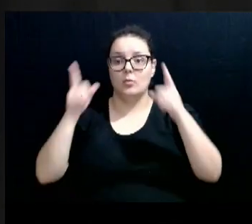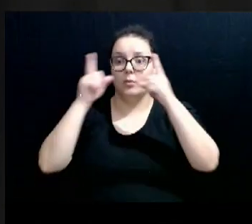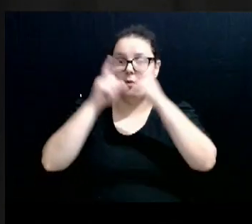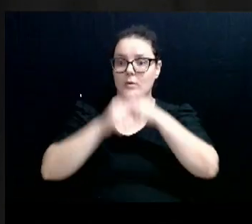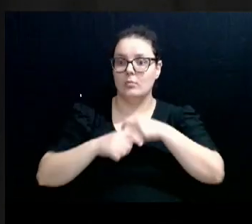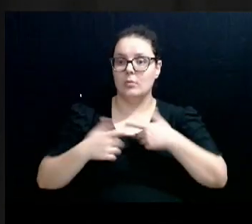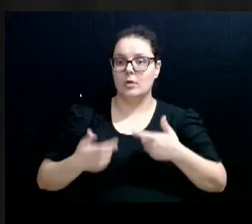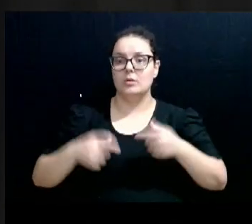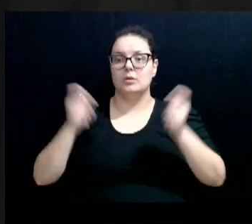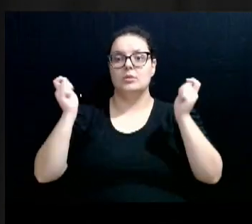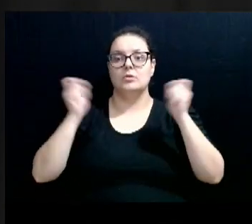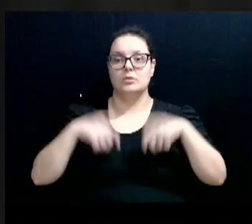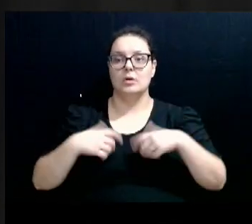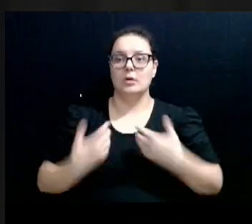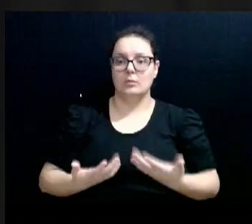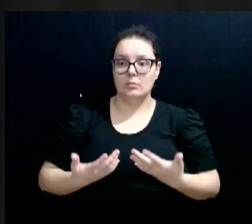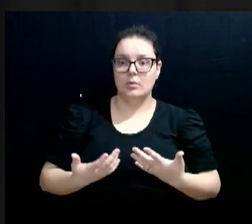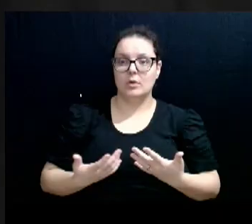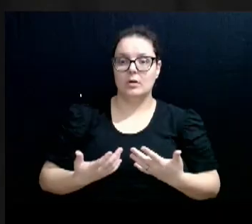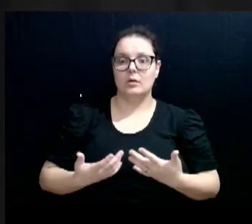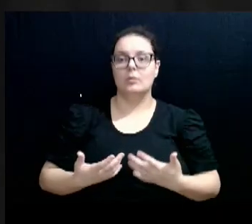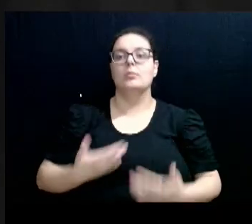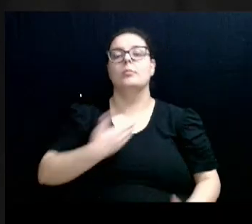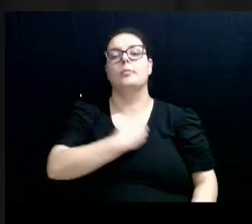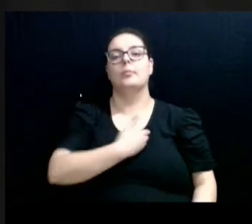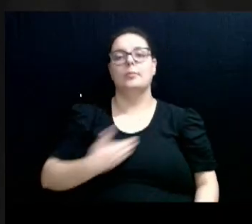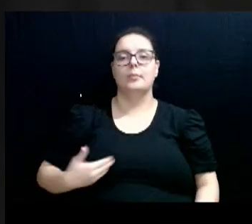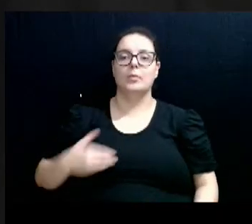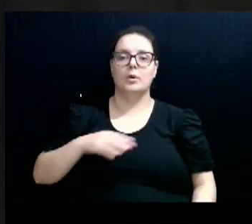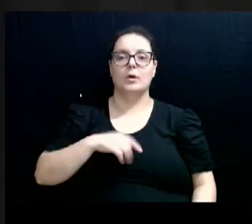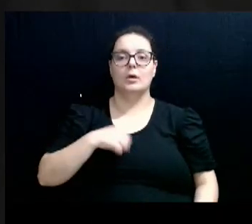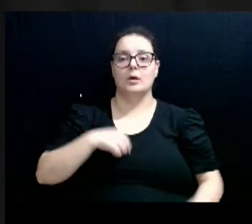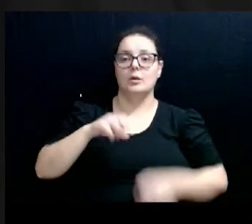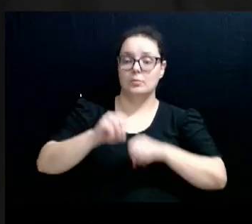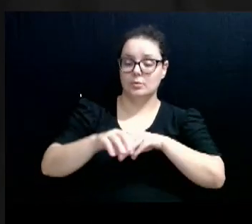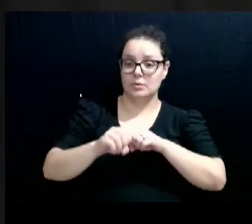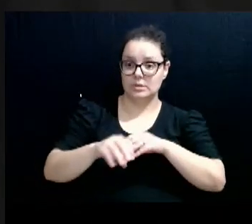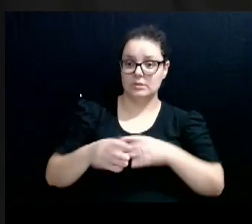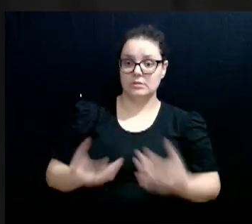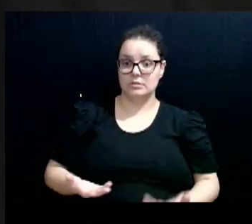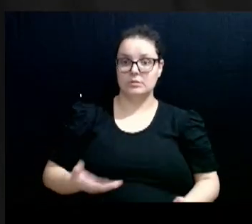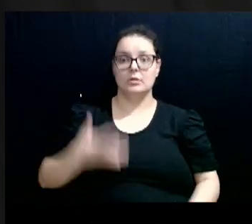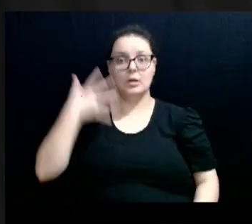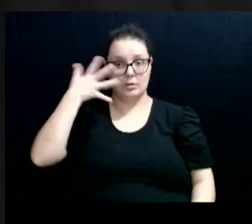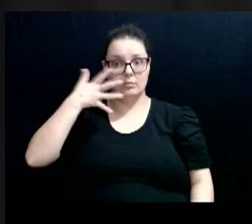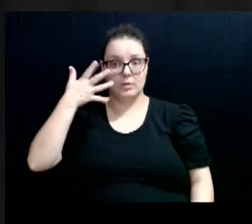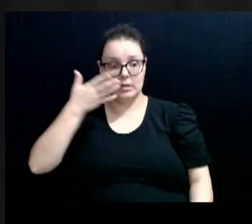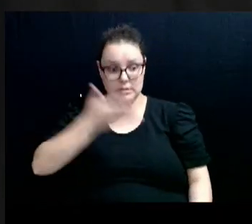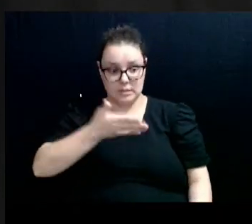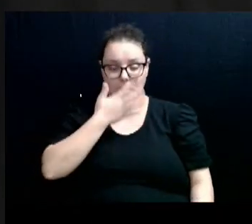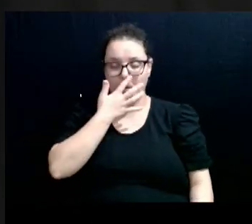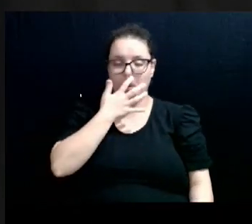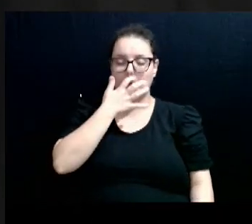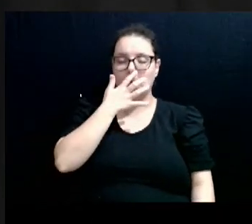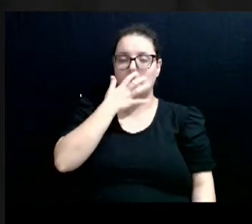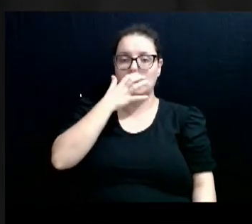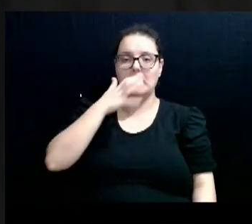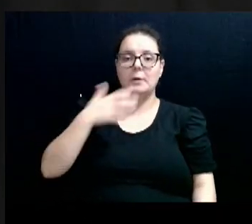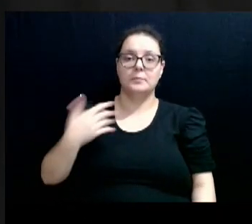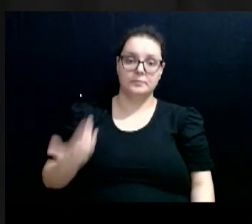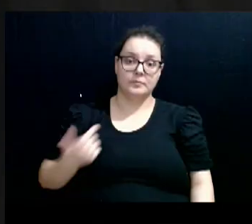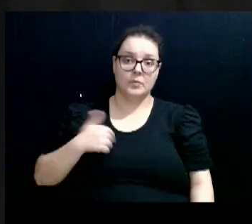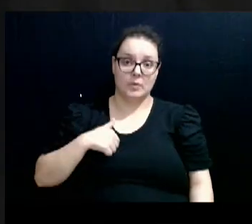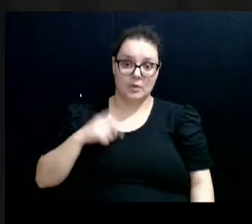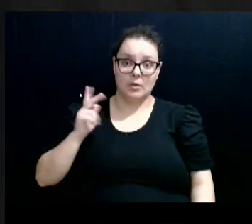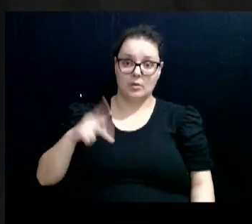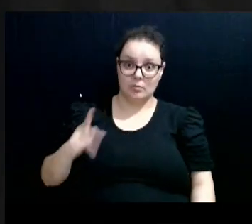professores da rede pública municipal. Eu estava dando aula lá, dando palestras, né? E aí eu era professor do estado.